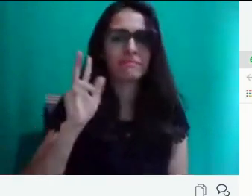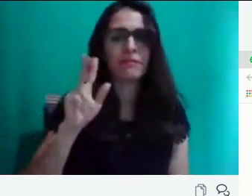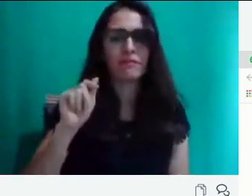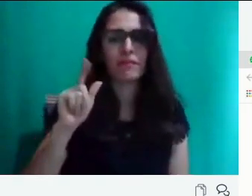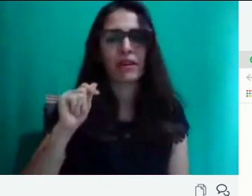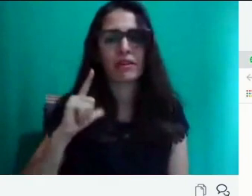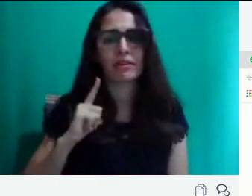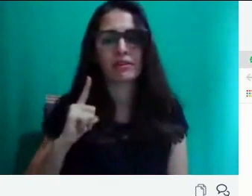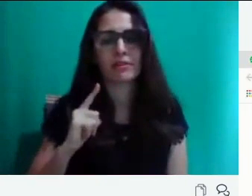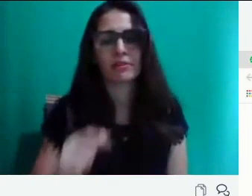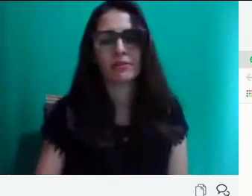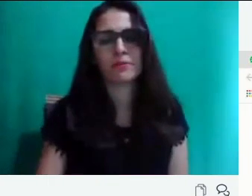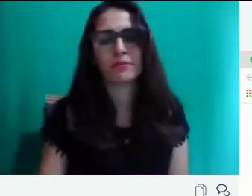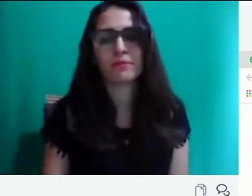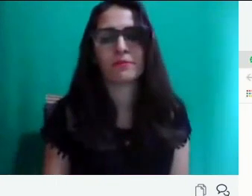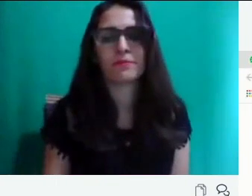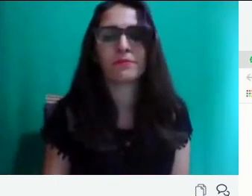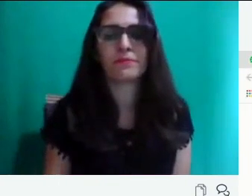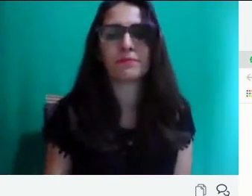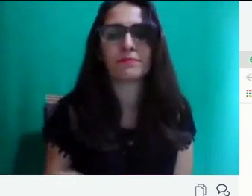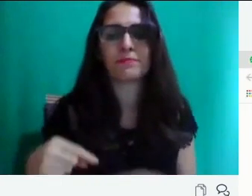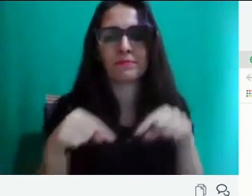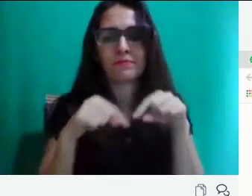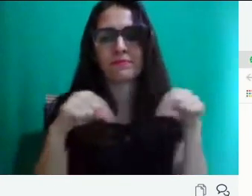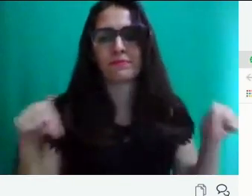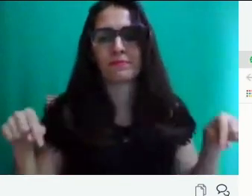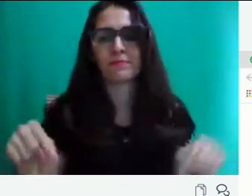na sequência, os suplentes,